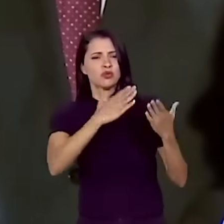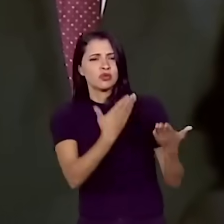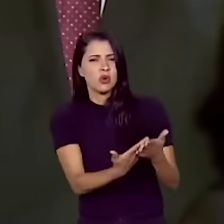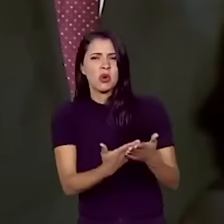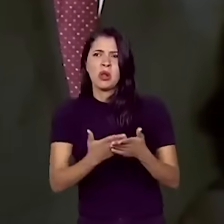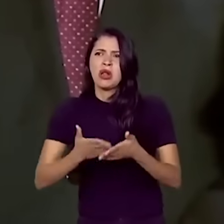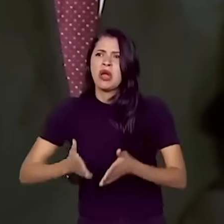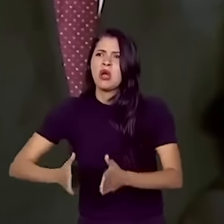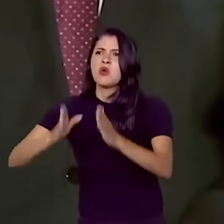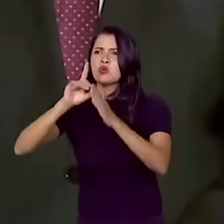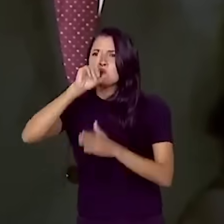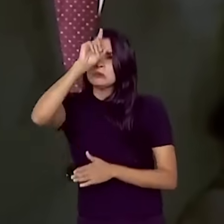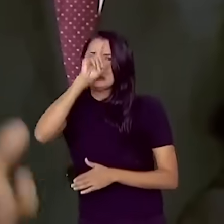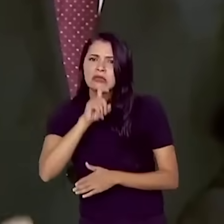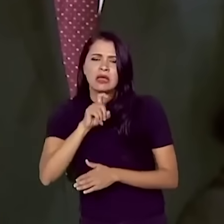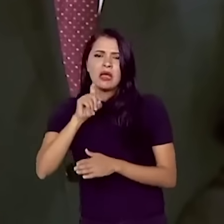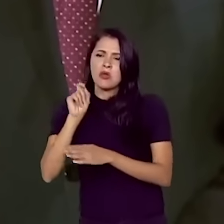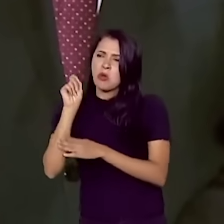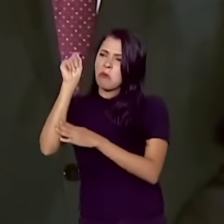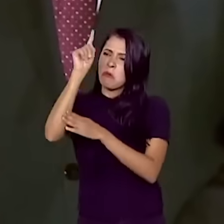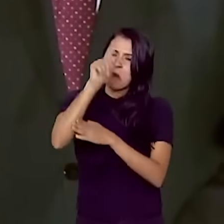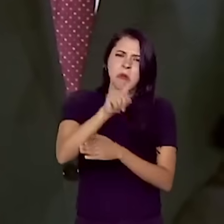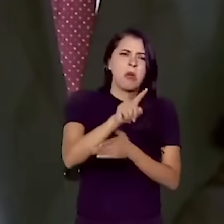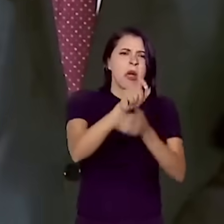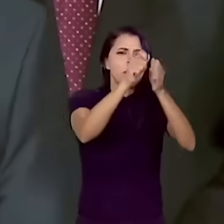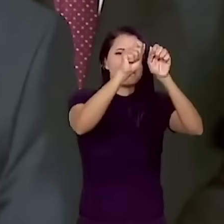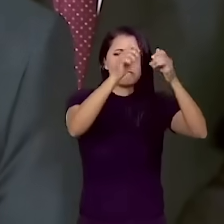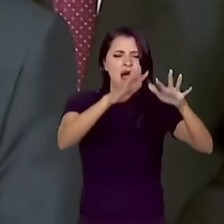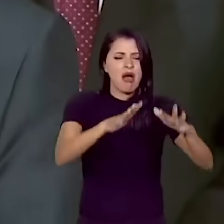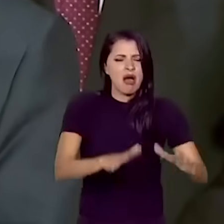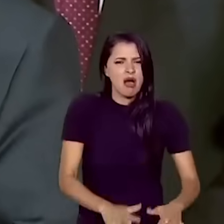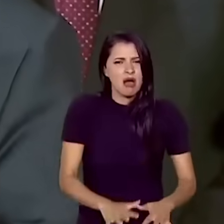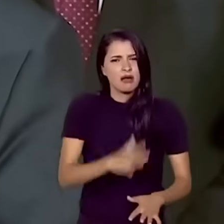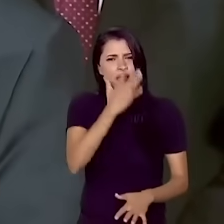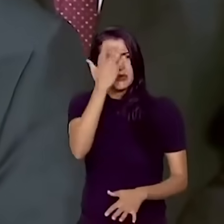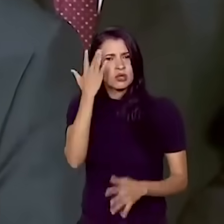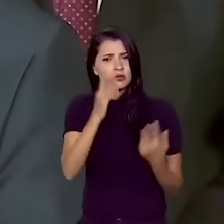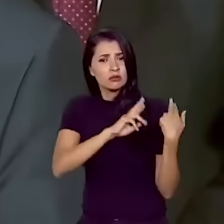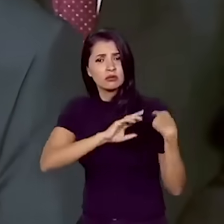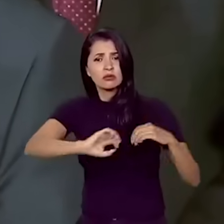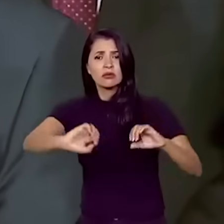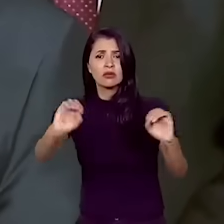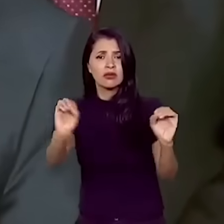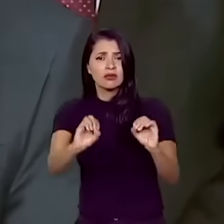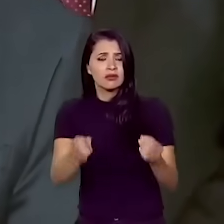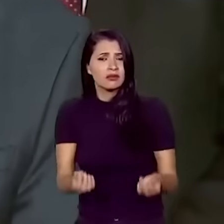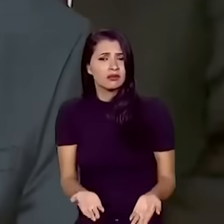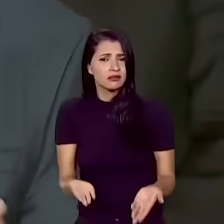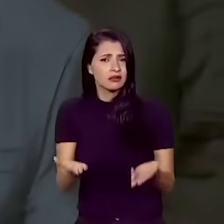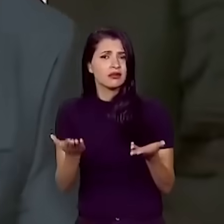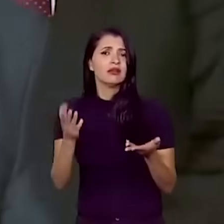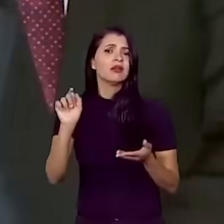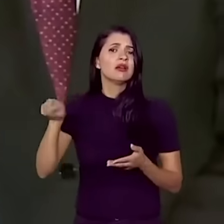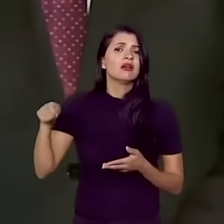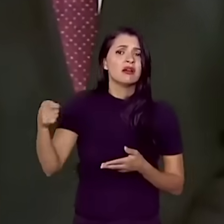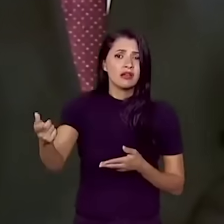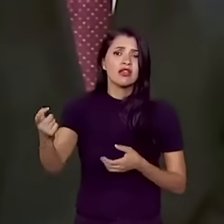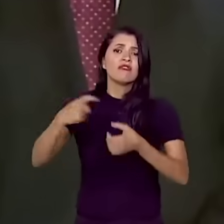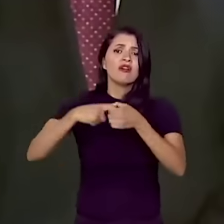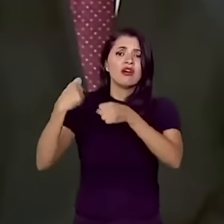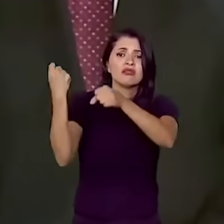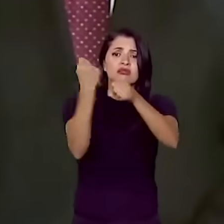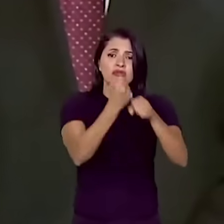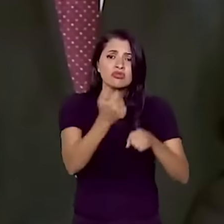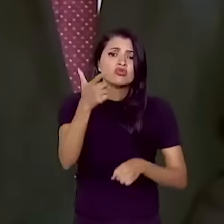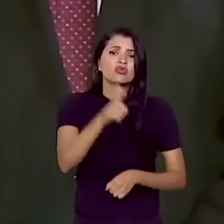e depois uma simples bomba detona aquilo sem ninguém assumir responsabilidade, sabe, quem é que vai recuperar